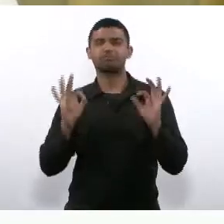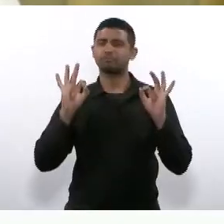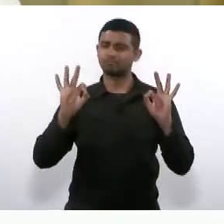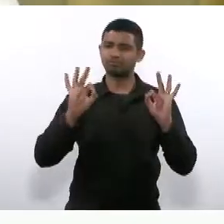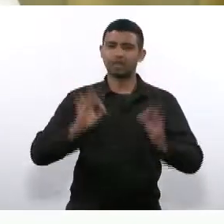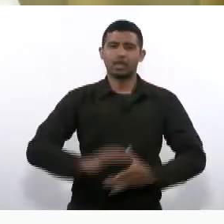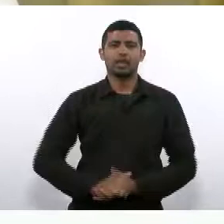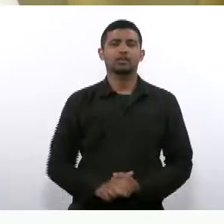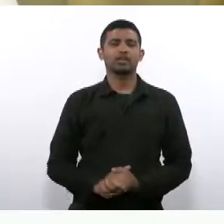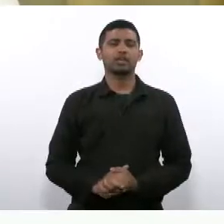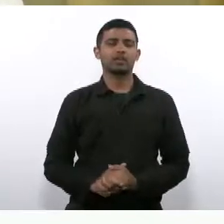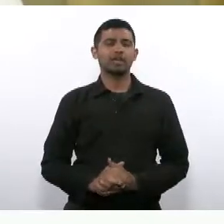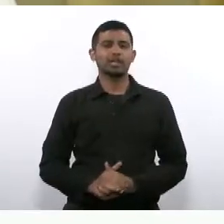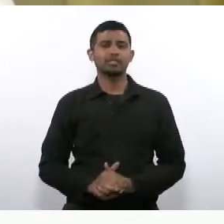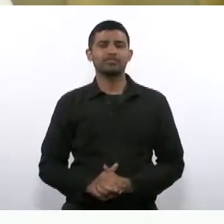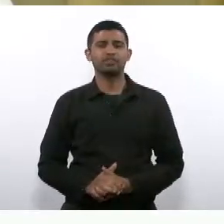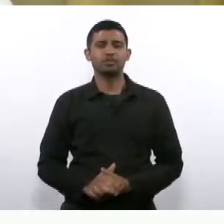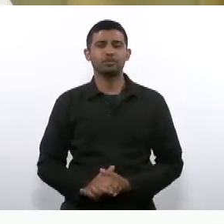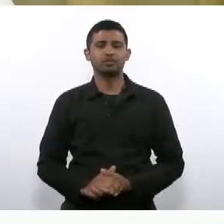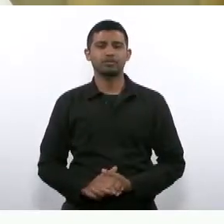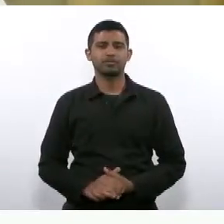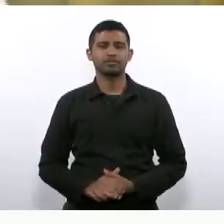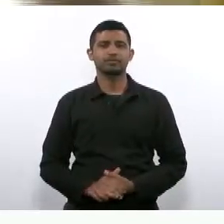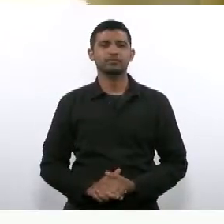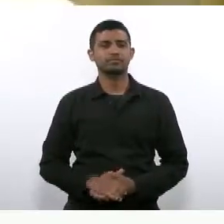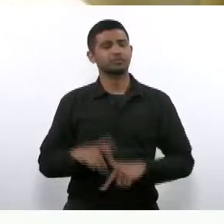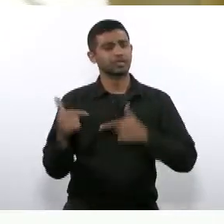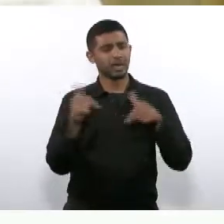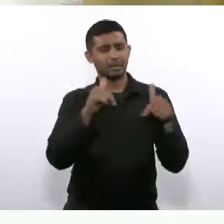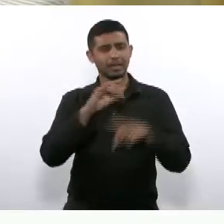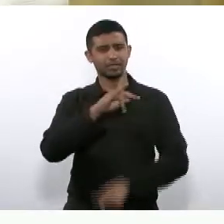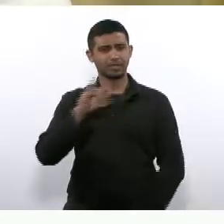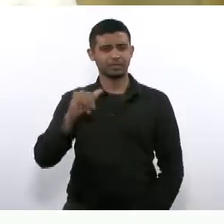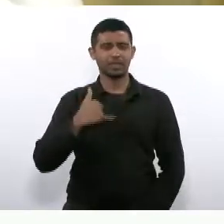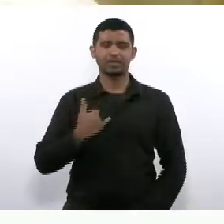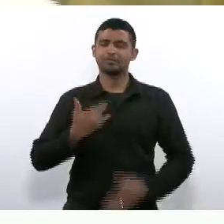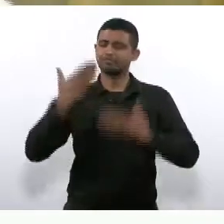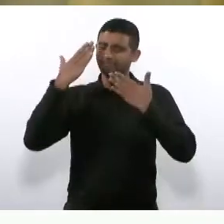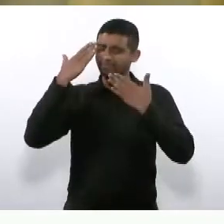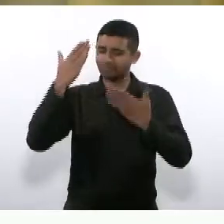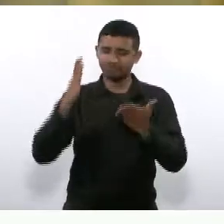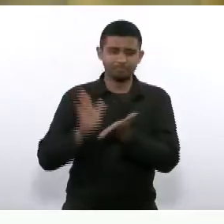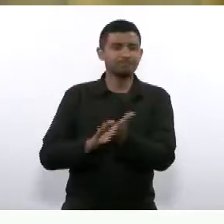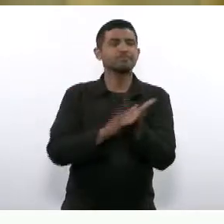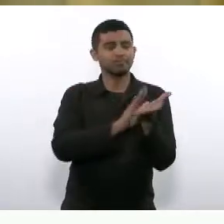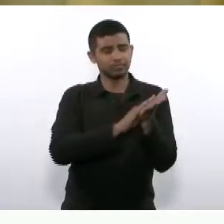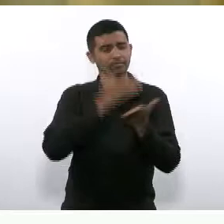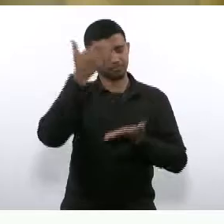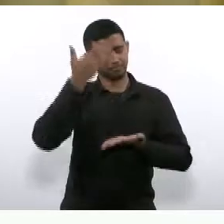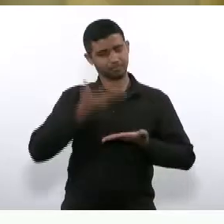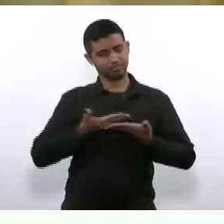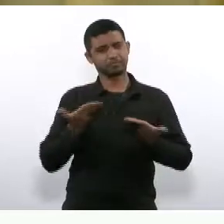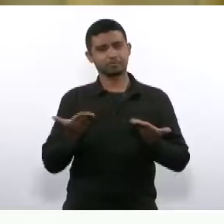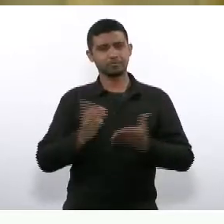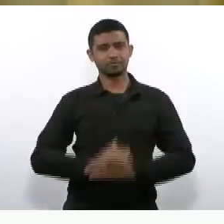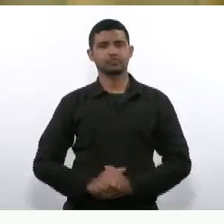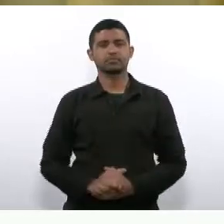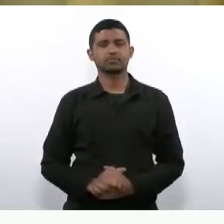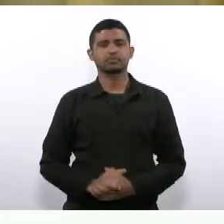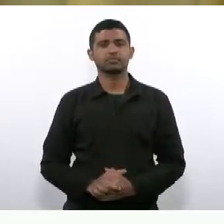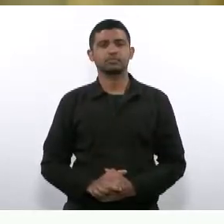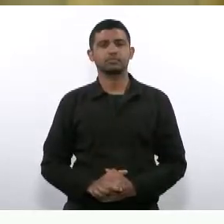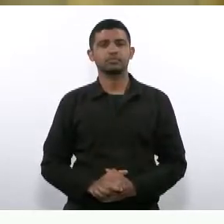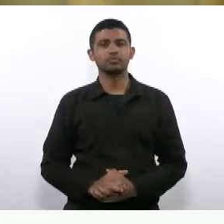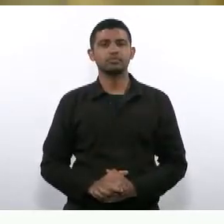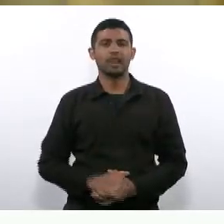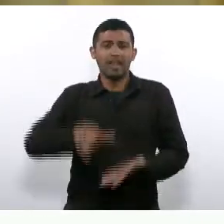conduziu aqui todo esse trabalho dessa CPI. Então, parabéns, muito obrigada também pela confiança, e que